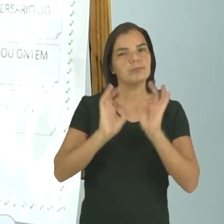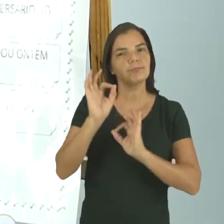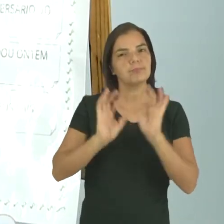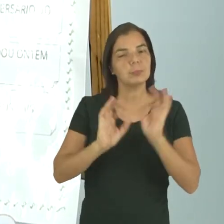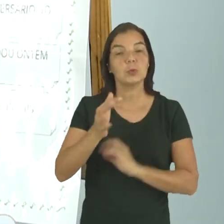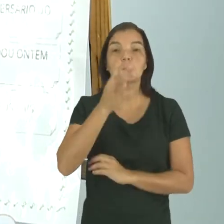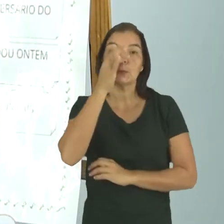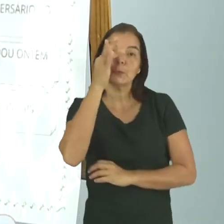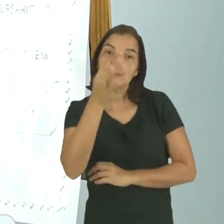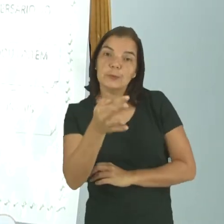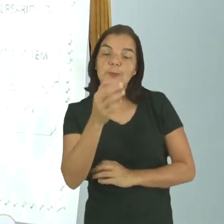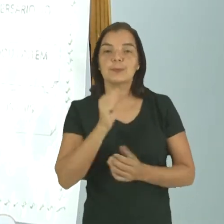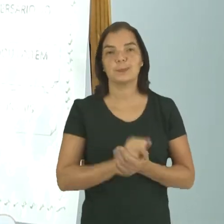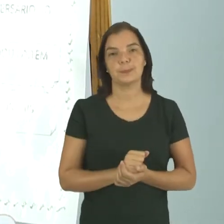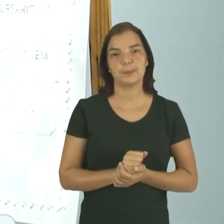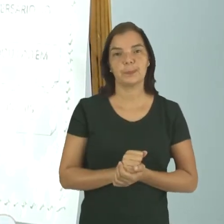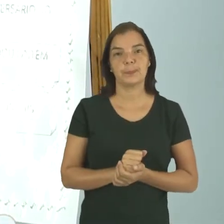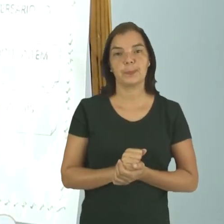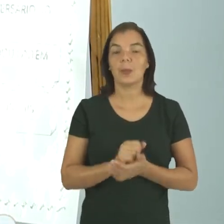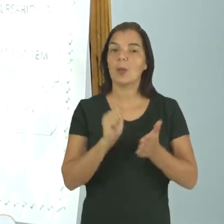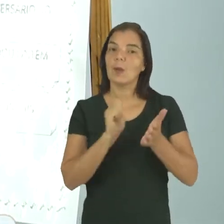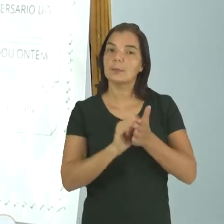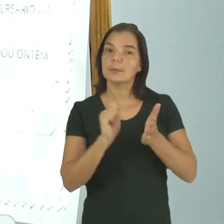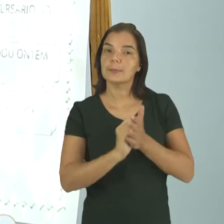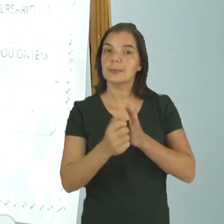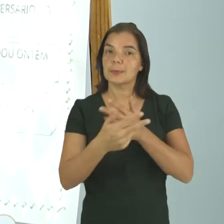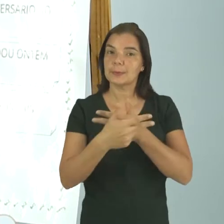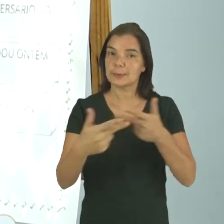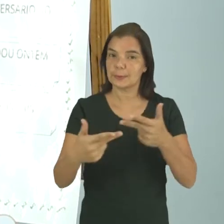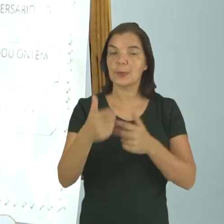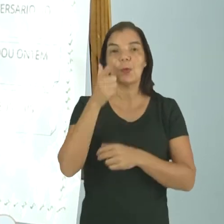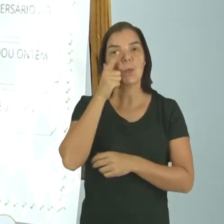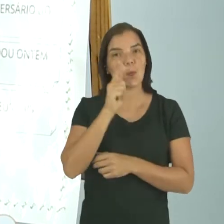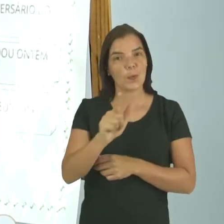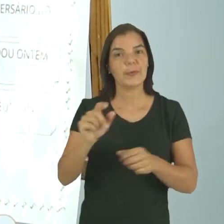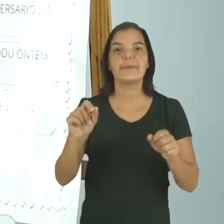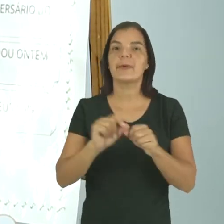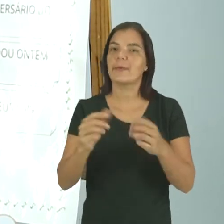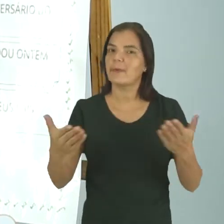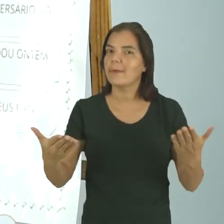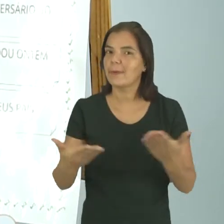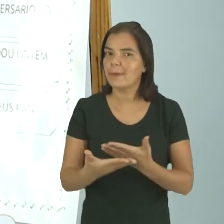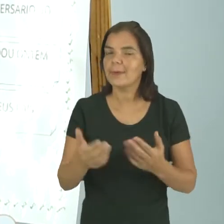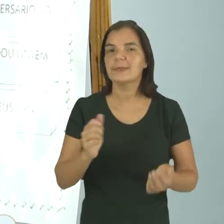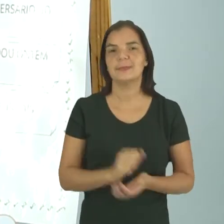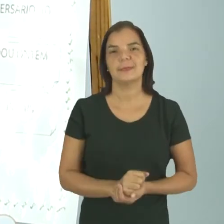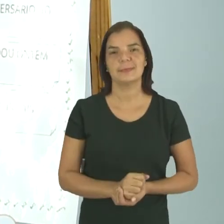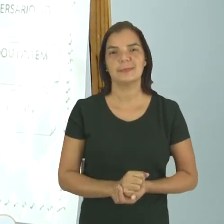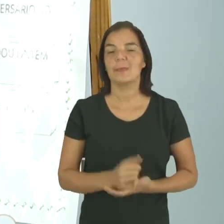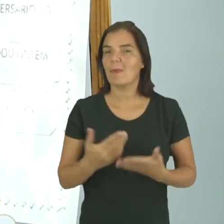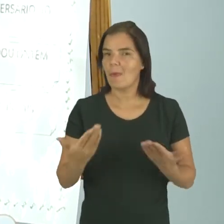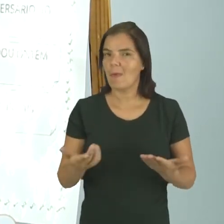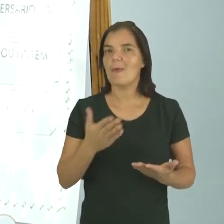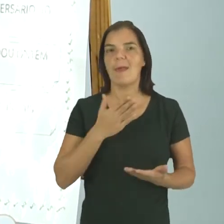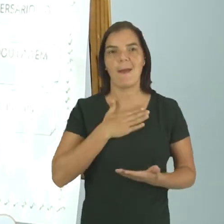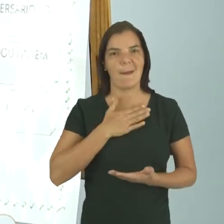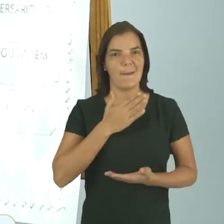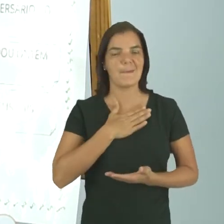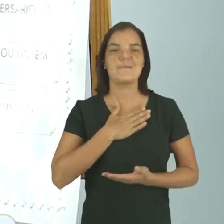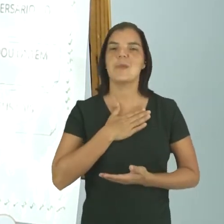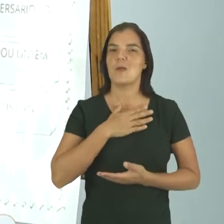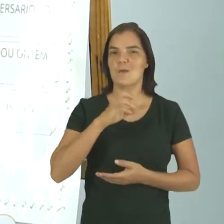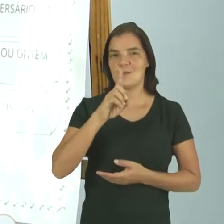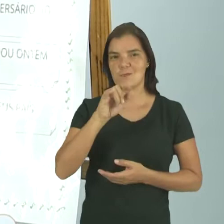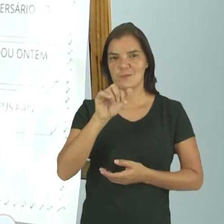fazer no futuro, eu também coloco as coisas que eu consegui fazer hoje. Então, este é meu